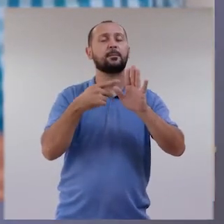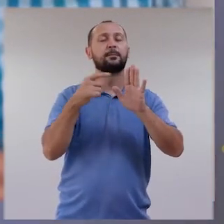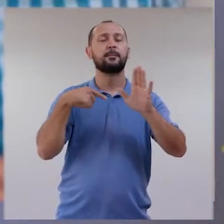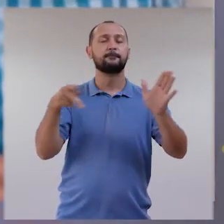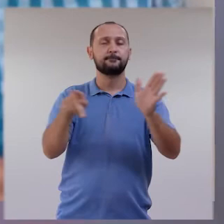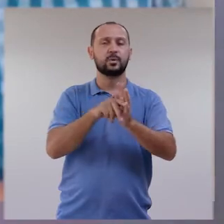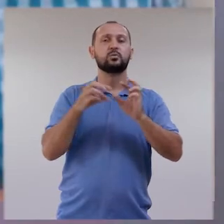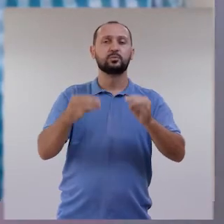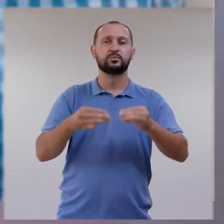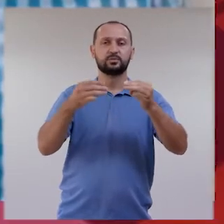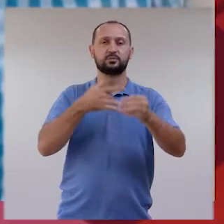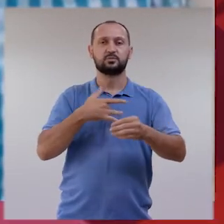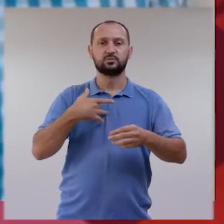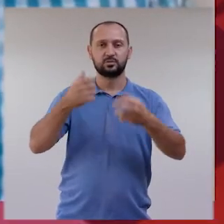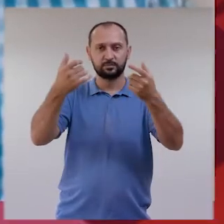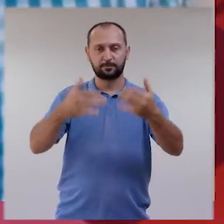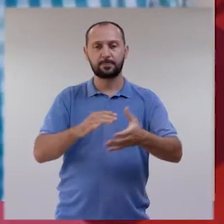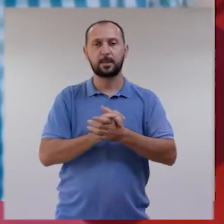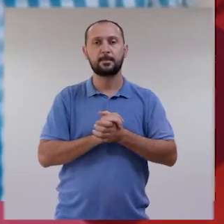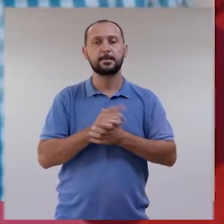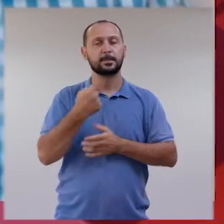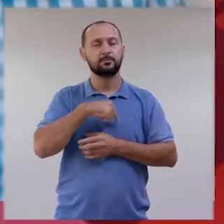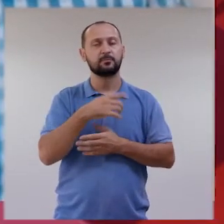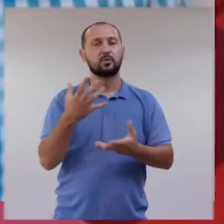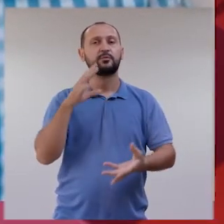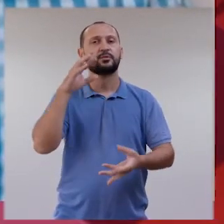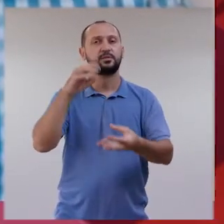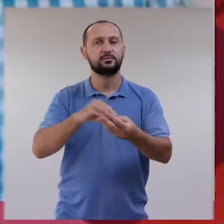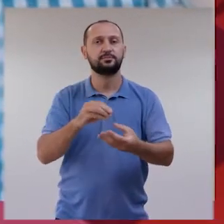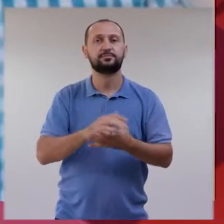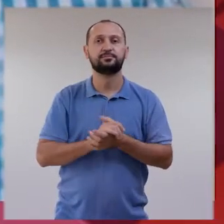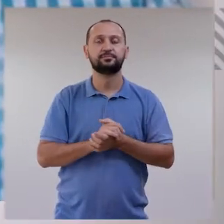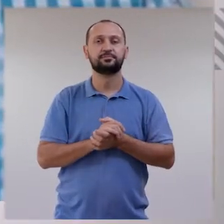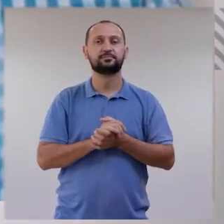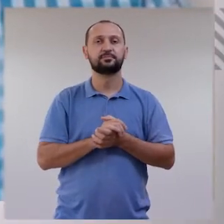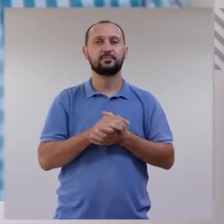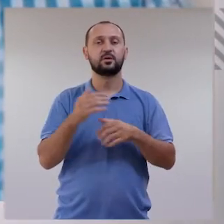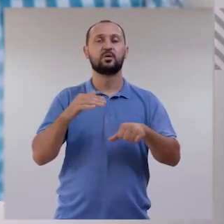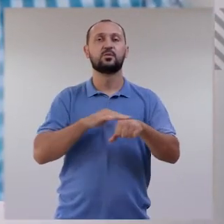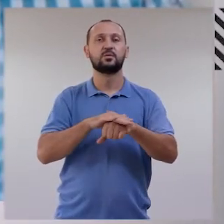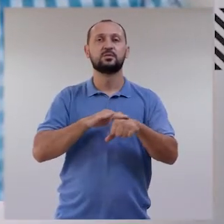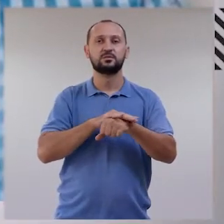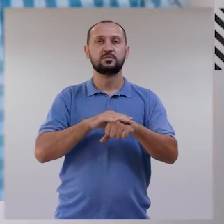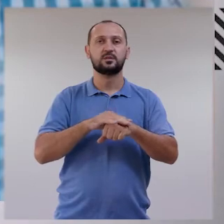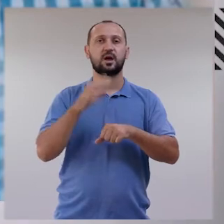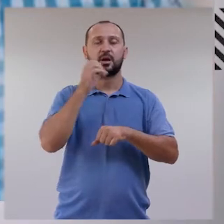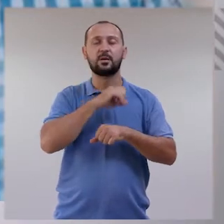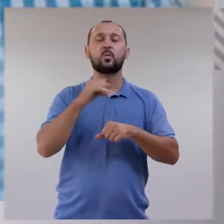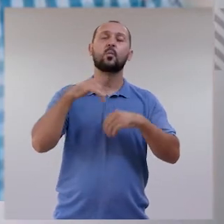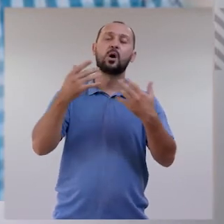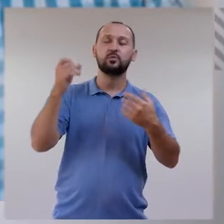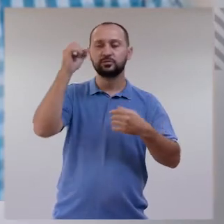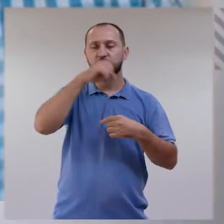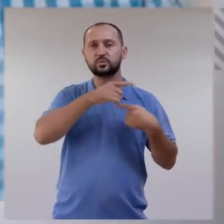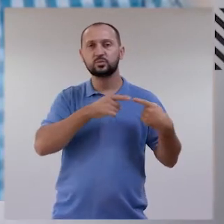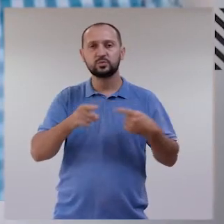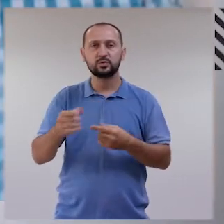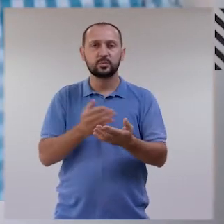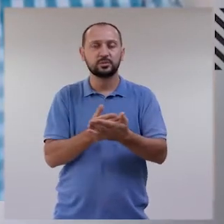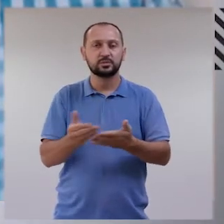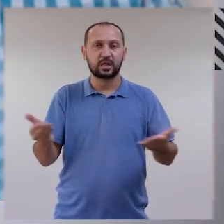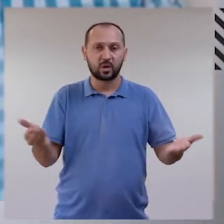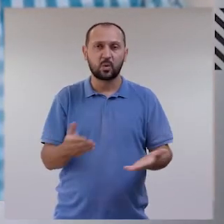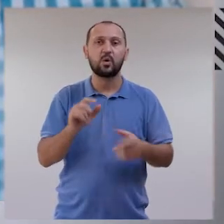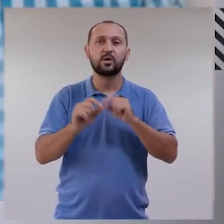decretos e das portarias do Ministério da Saúde. E para a gente finalizar, né, falar um pouquinho sobre os desafios